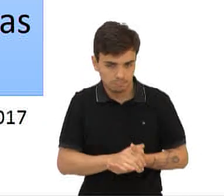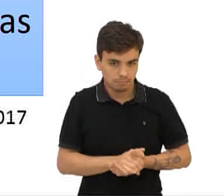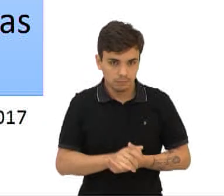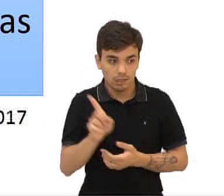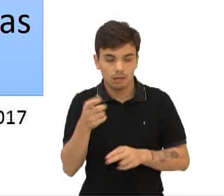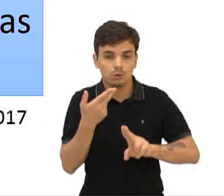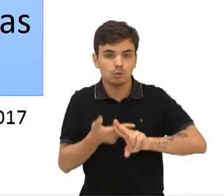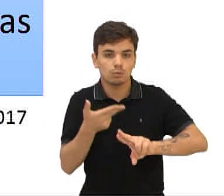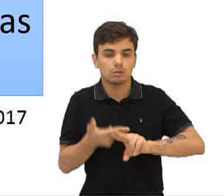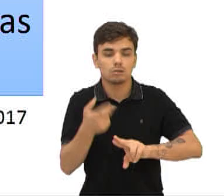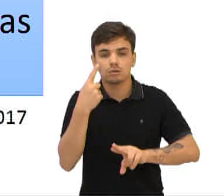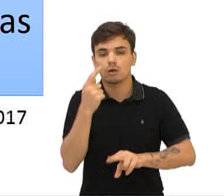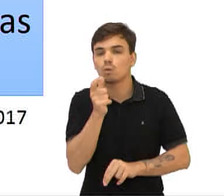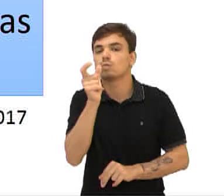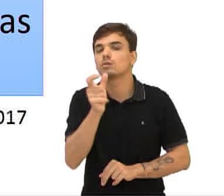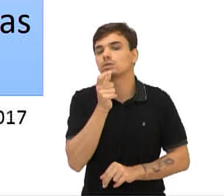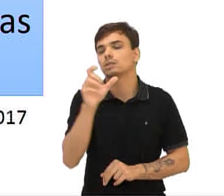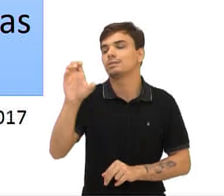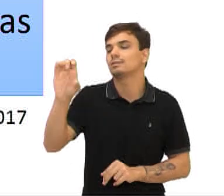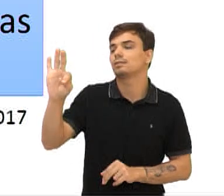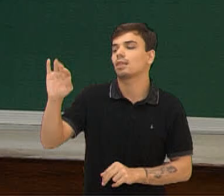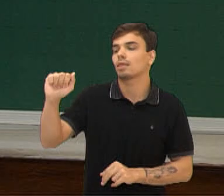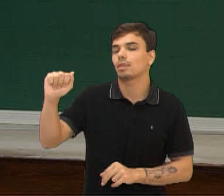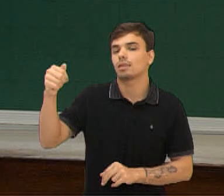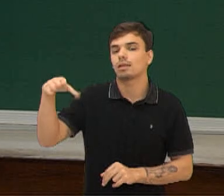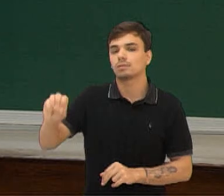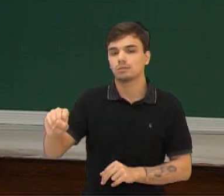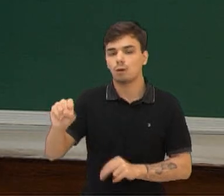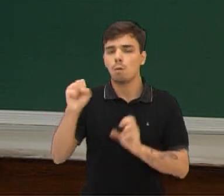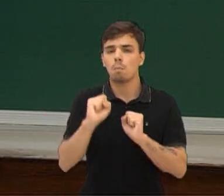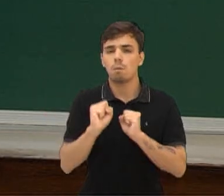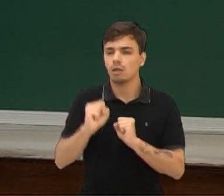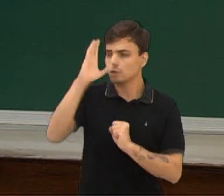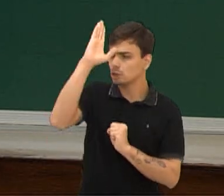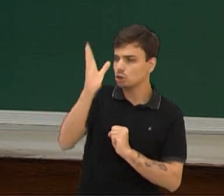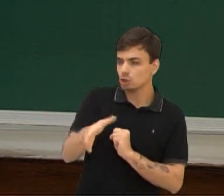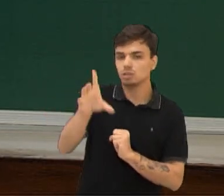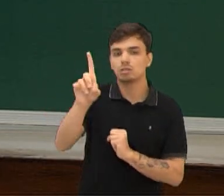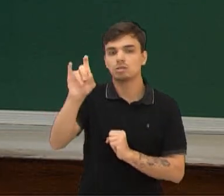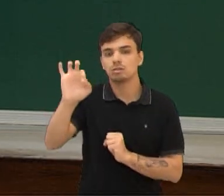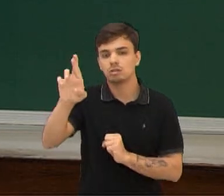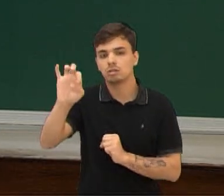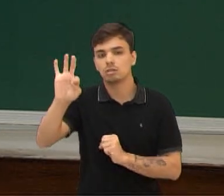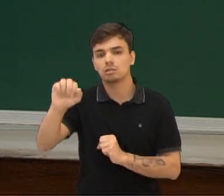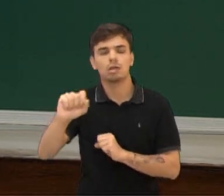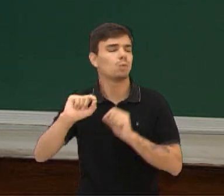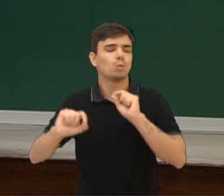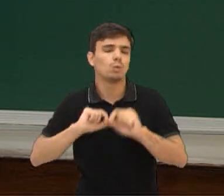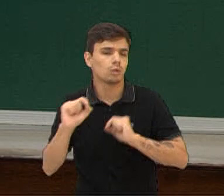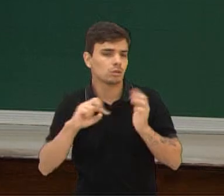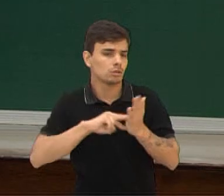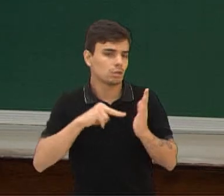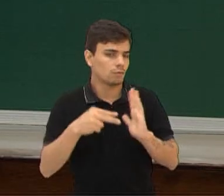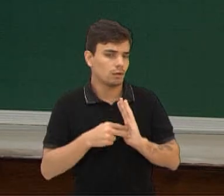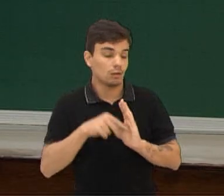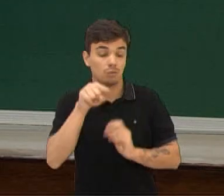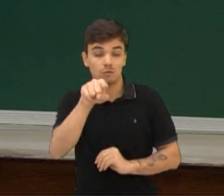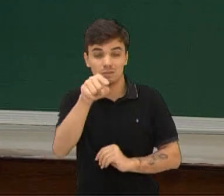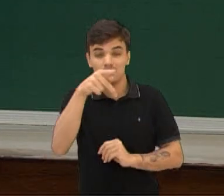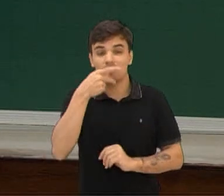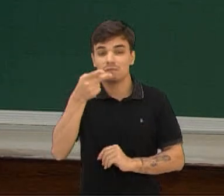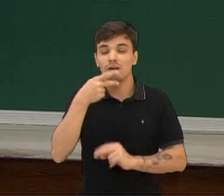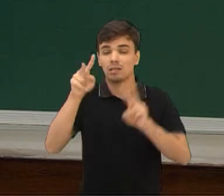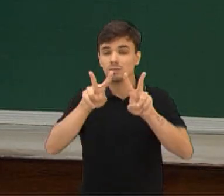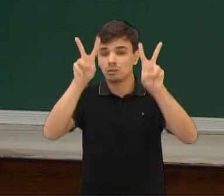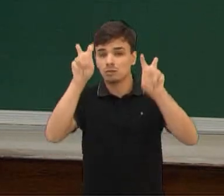ele usa uma citação. Essa citação pode ser direta. O que é direta? Quando você fala exatamente